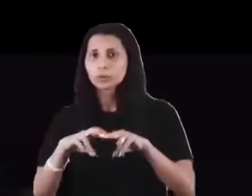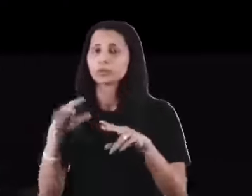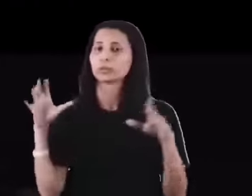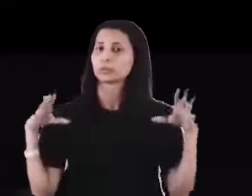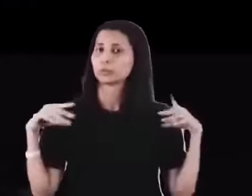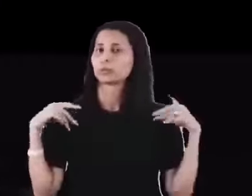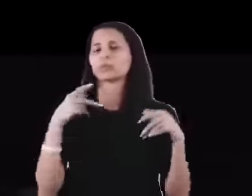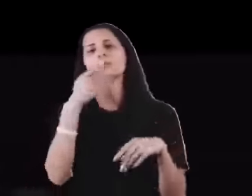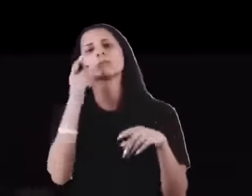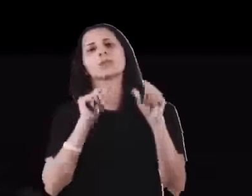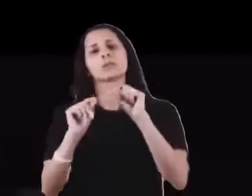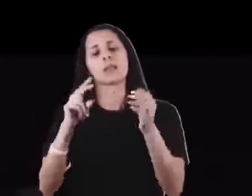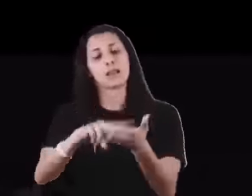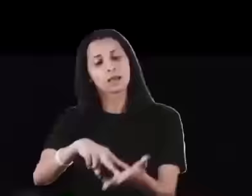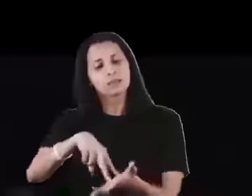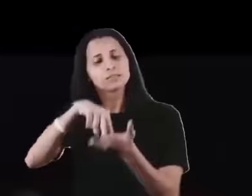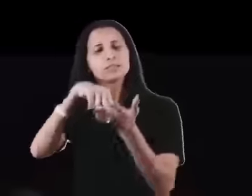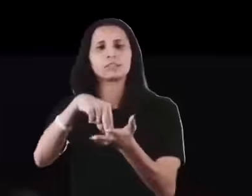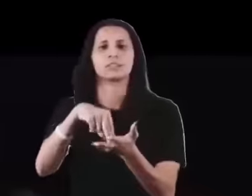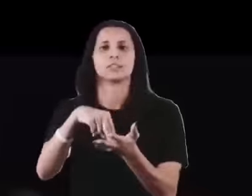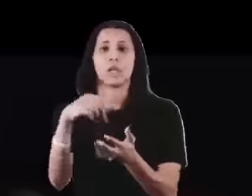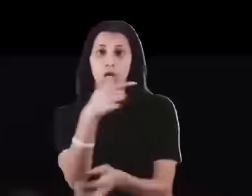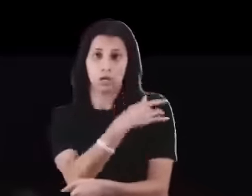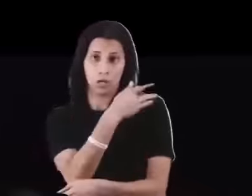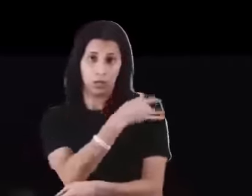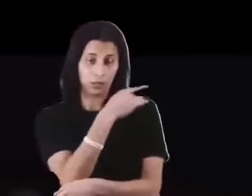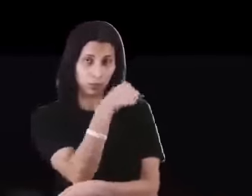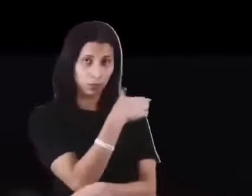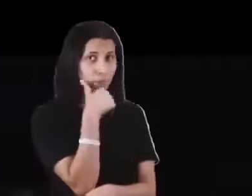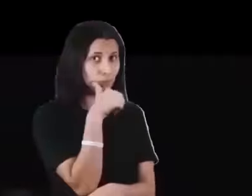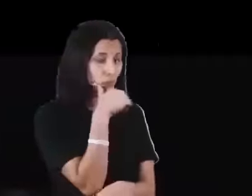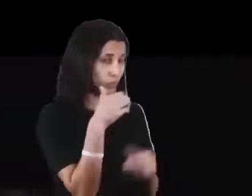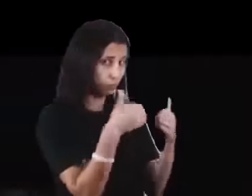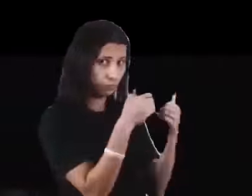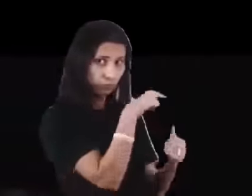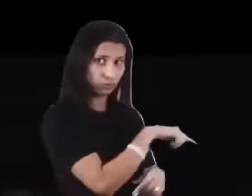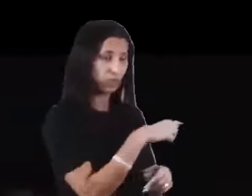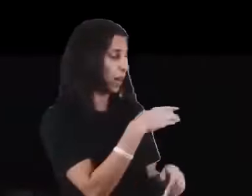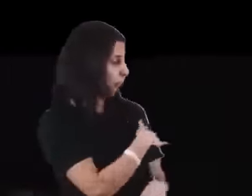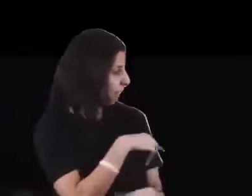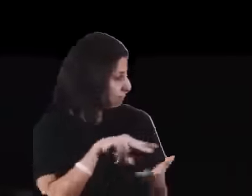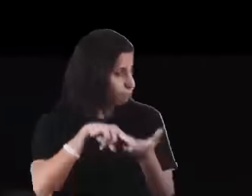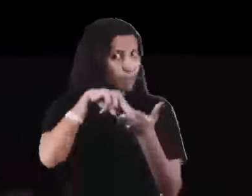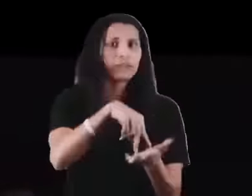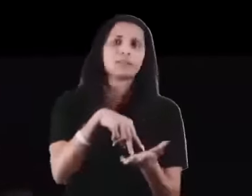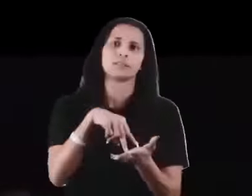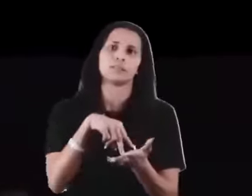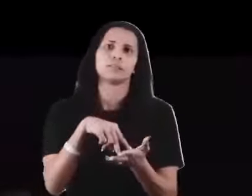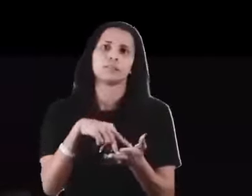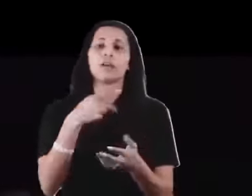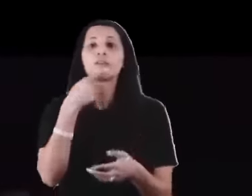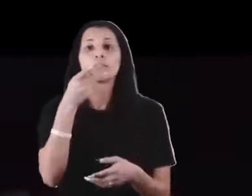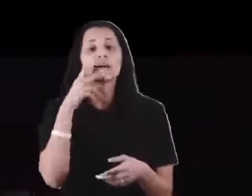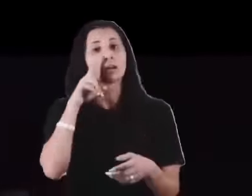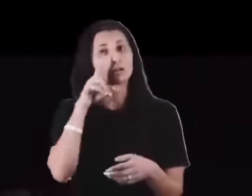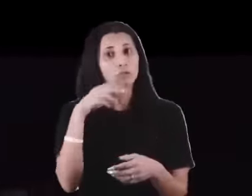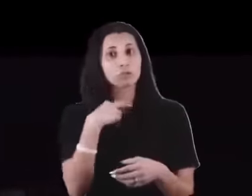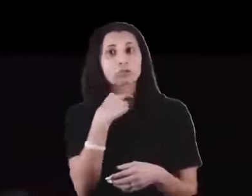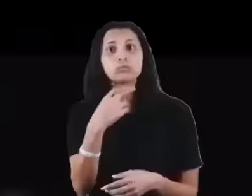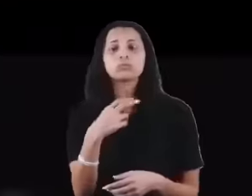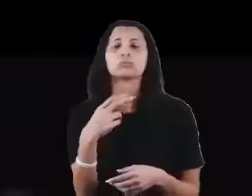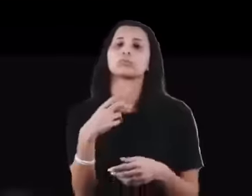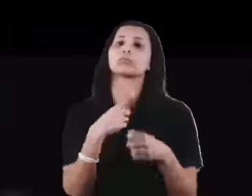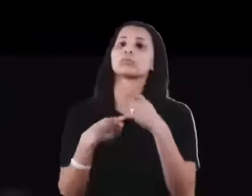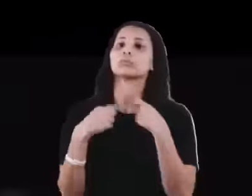levante-se catuca mulher que tá do seu lado assim bem forte ela acordar diga sim levante-se na uma foco voltado para levante-se